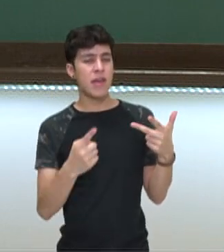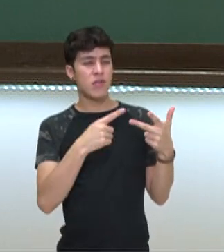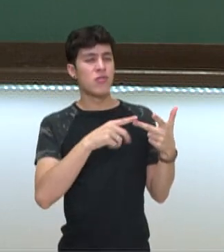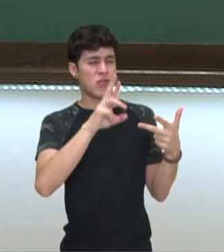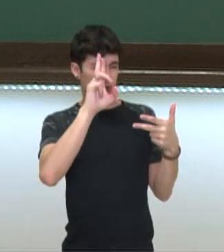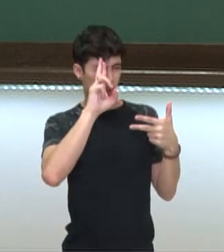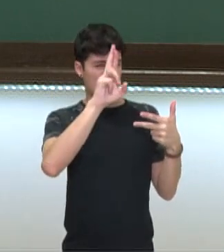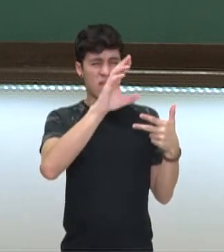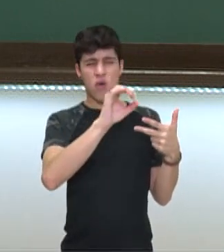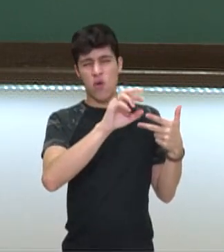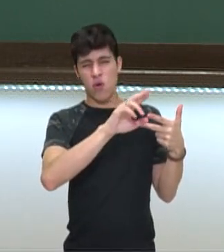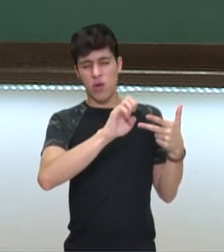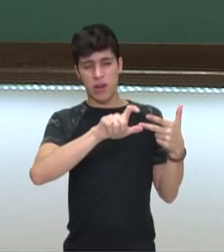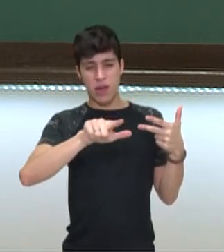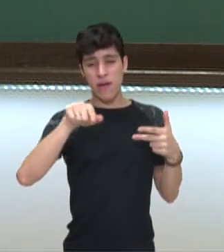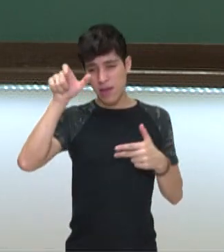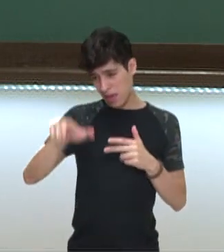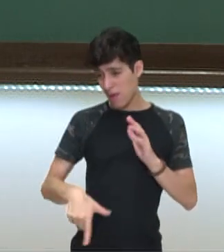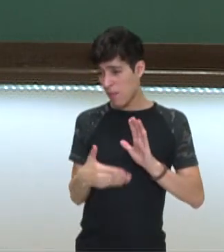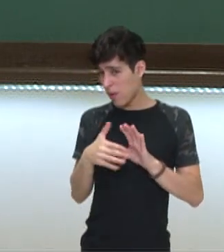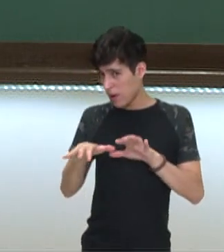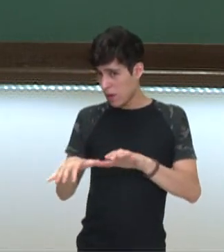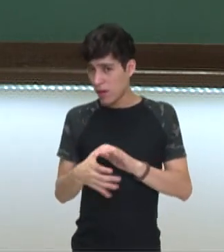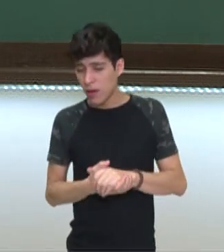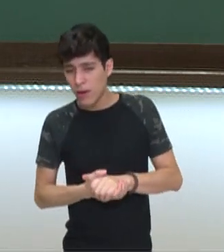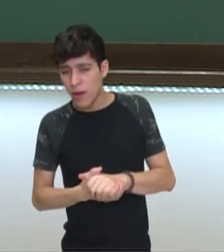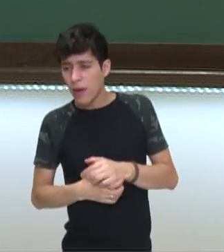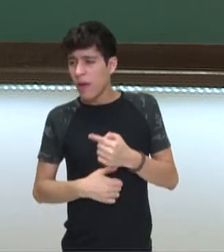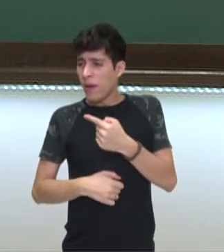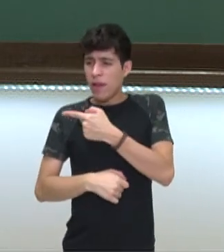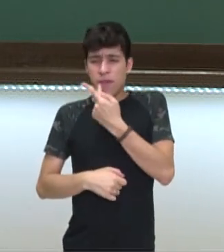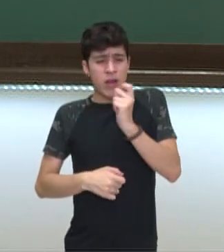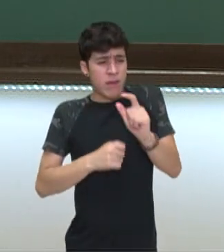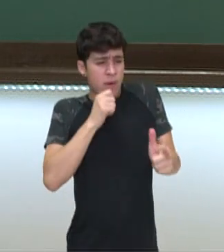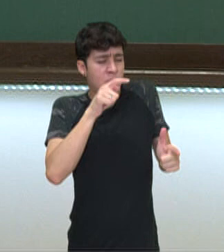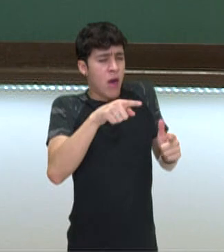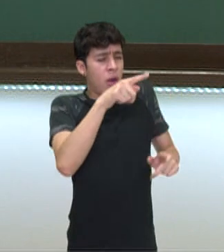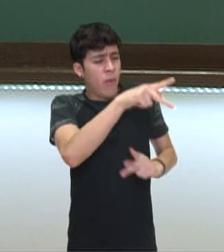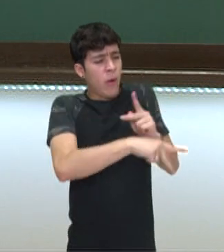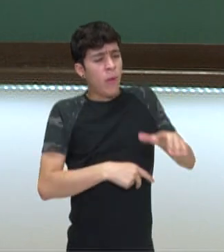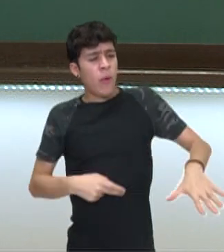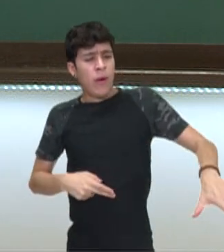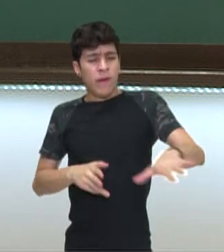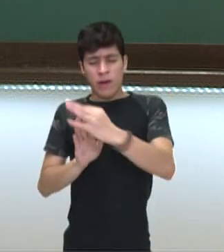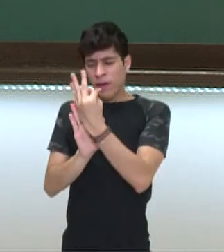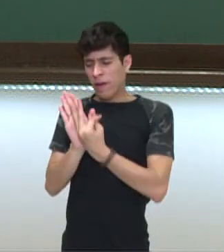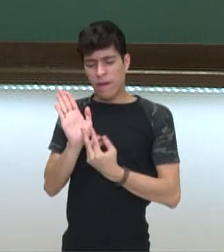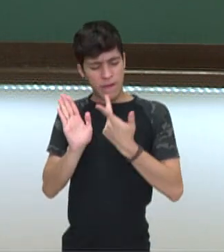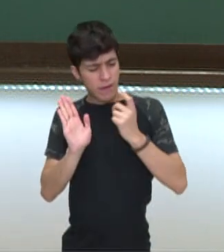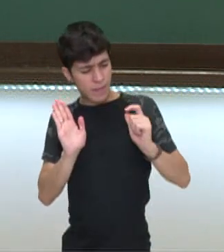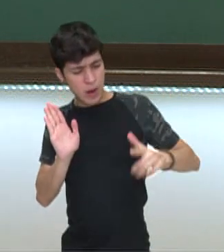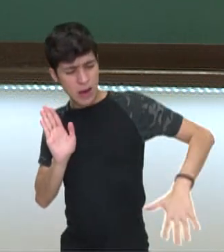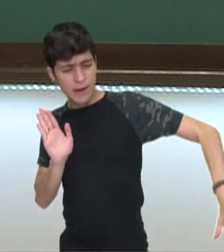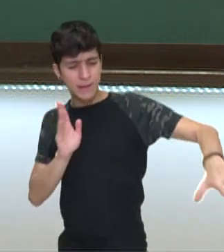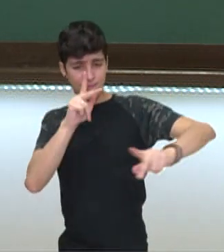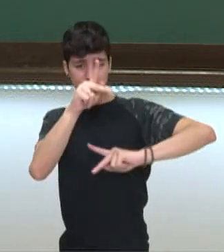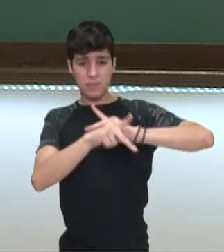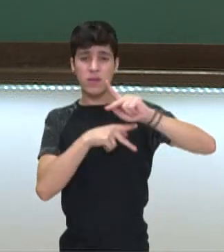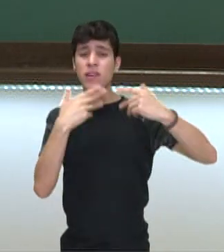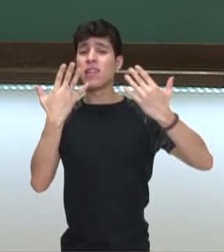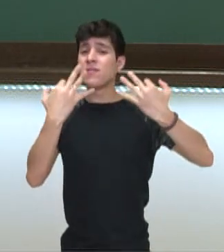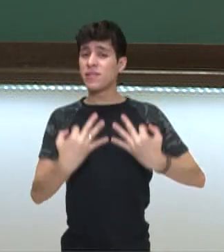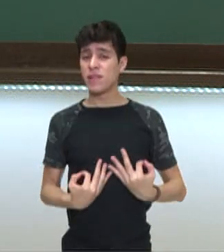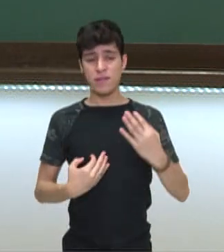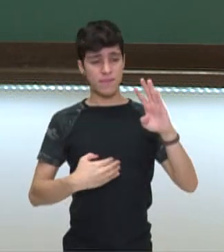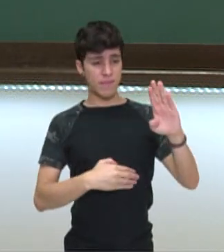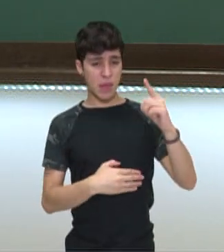Essa aí era a proposta dele. Ele até fala muito mal da população no texto dele. Tá? Então, a alternativa correta era a letra